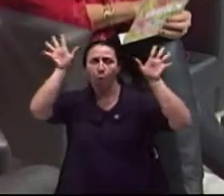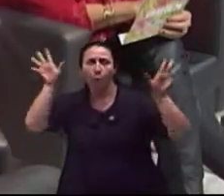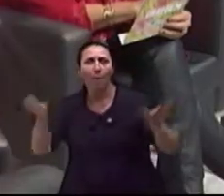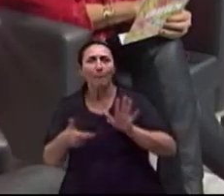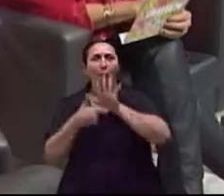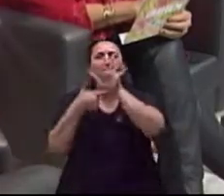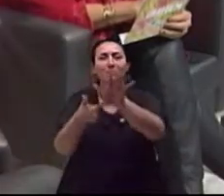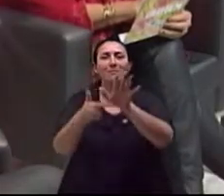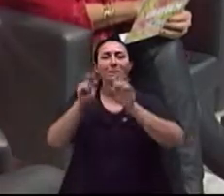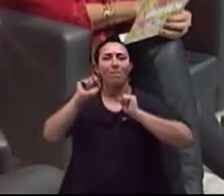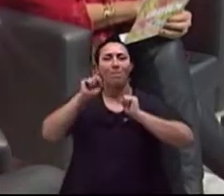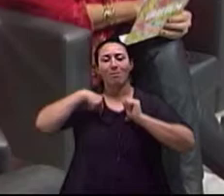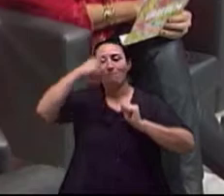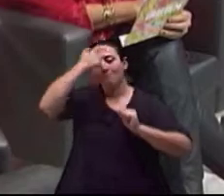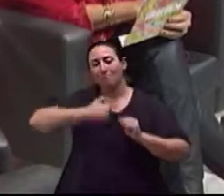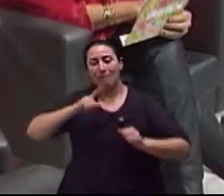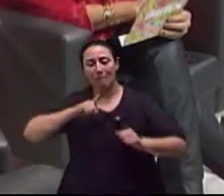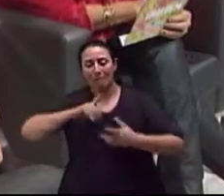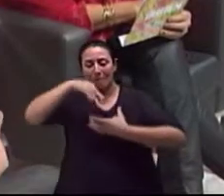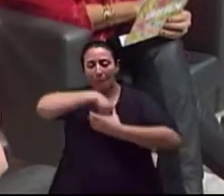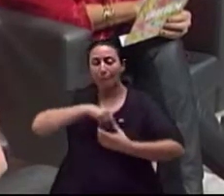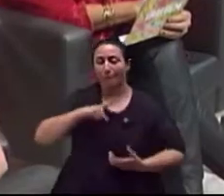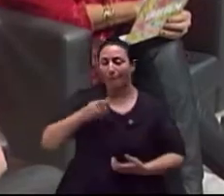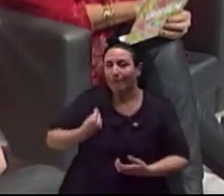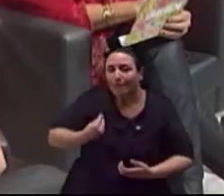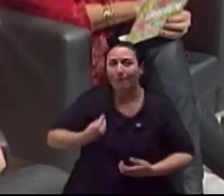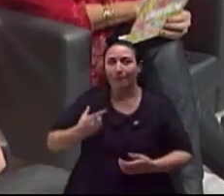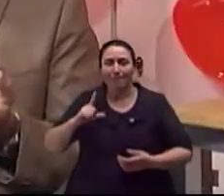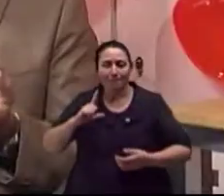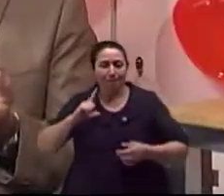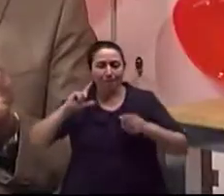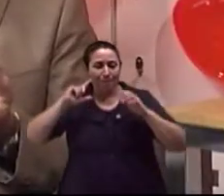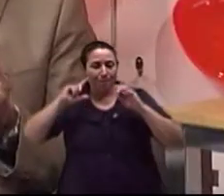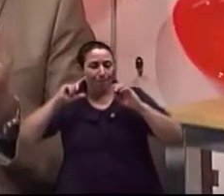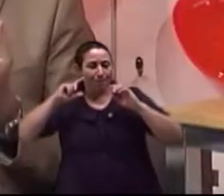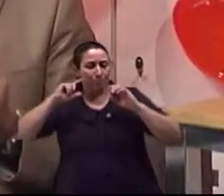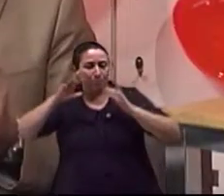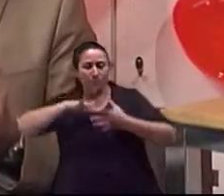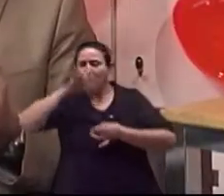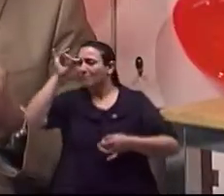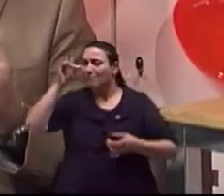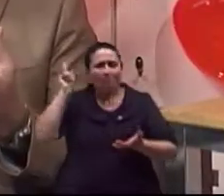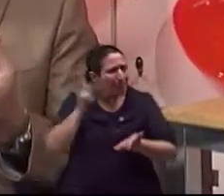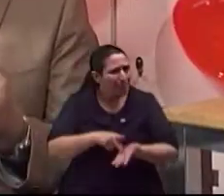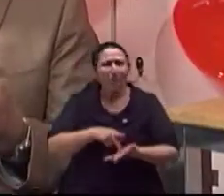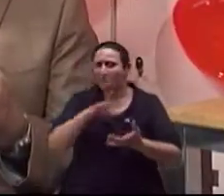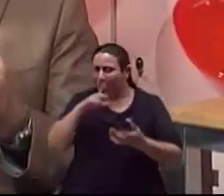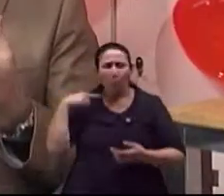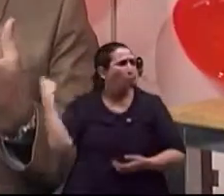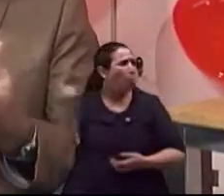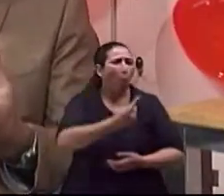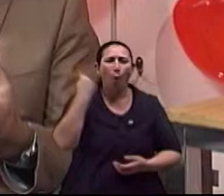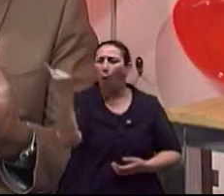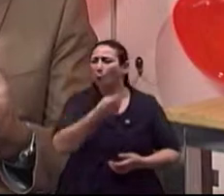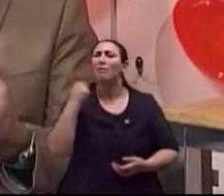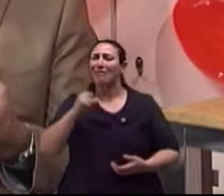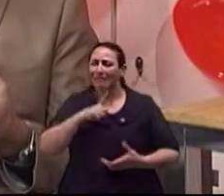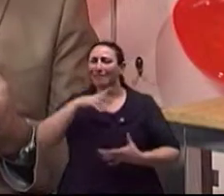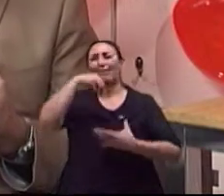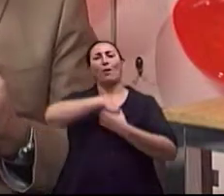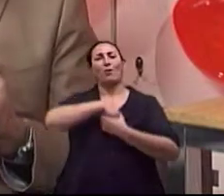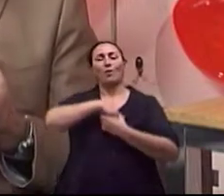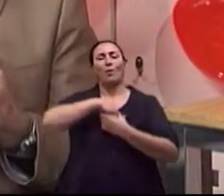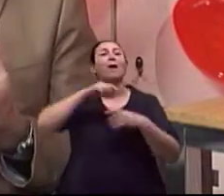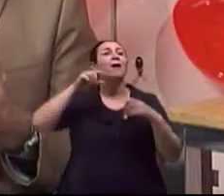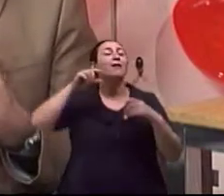maior que está presente dentro da gente e que sempre esteve né o ser humano sempre teve isso dentro de si de alguma maneira